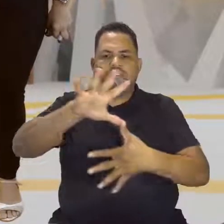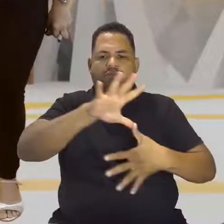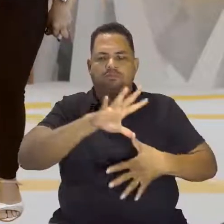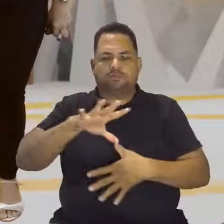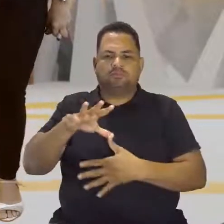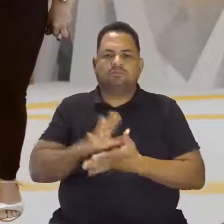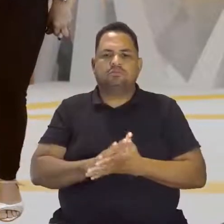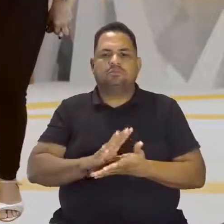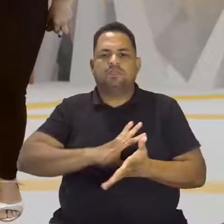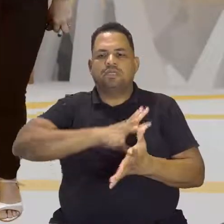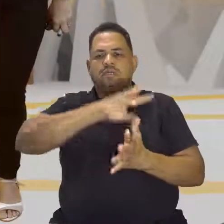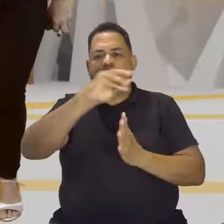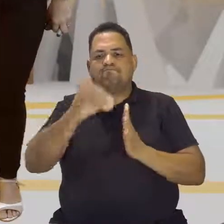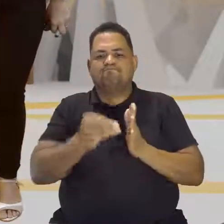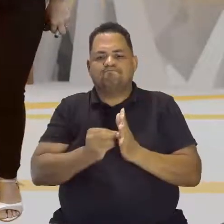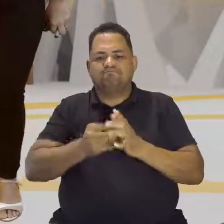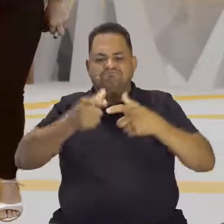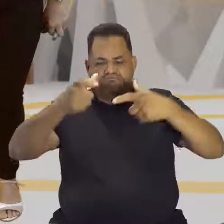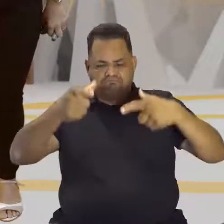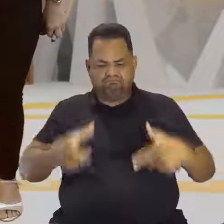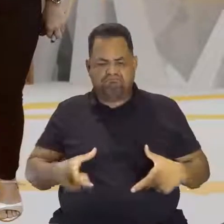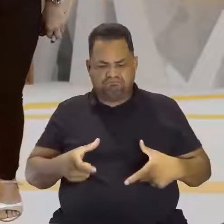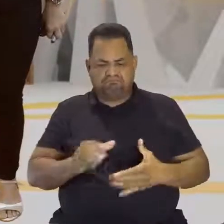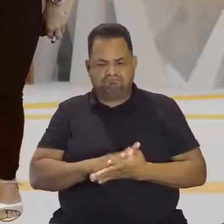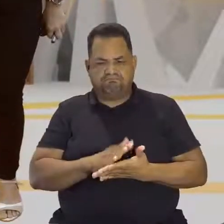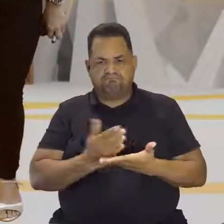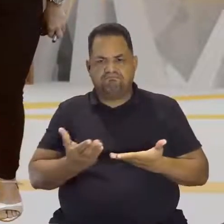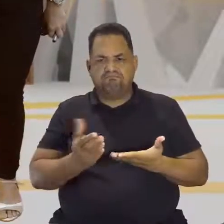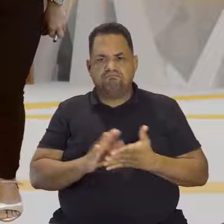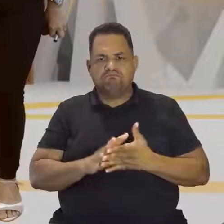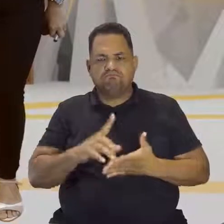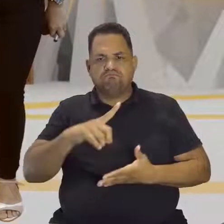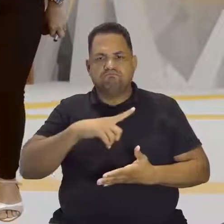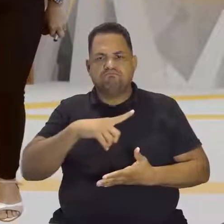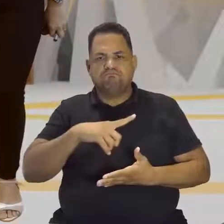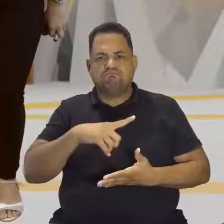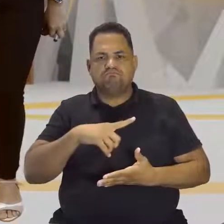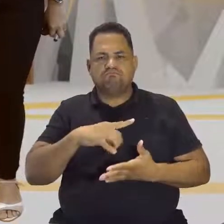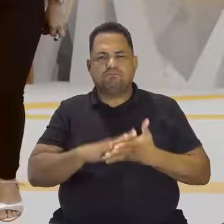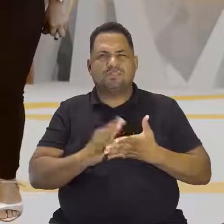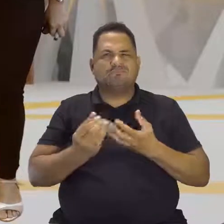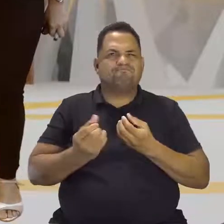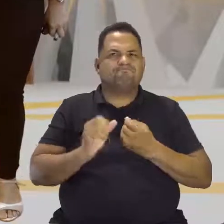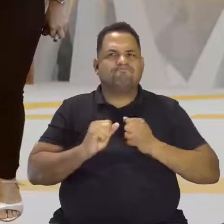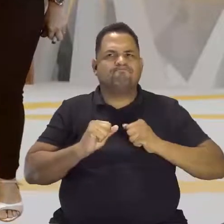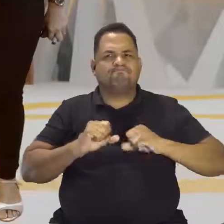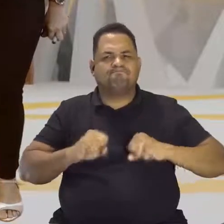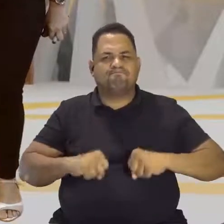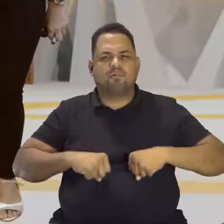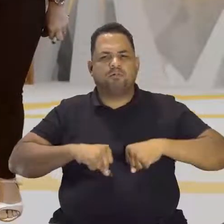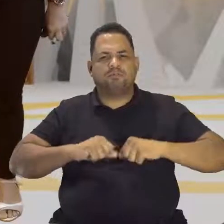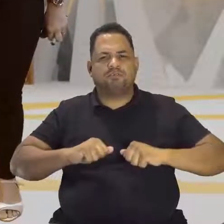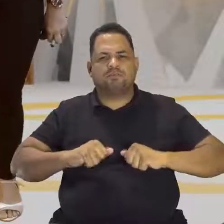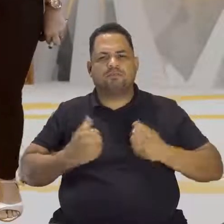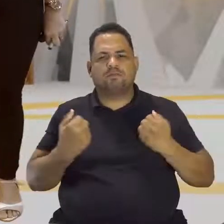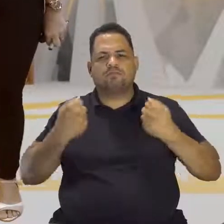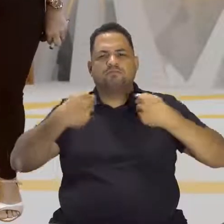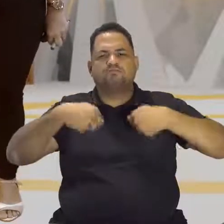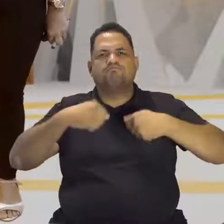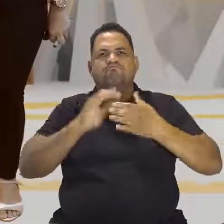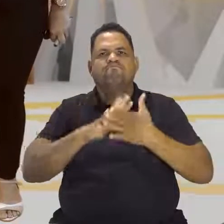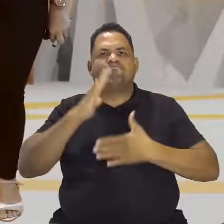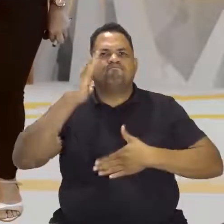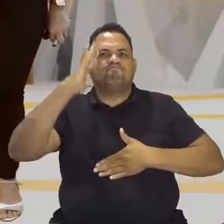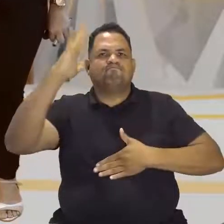local que fomenta aí esse enorme imaginário desde a época aí